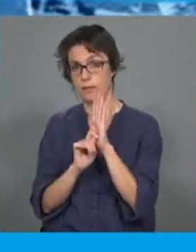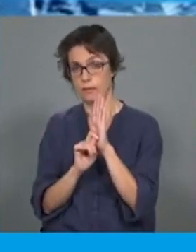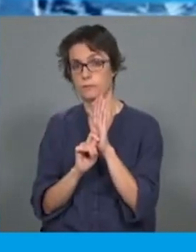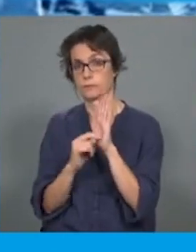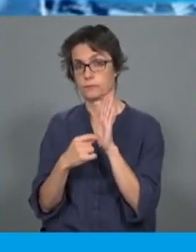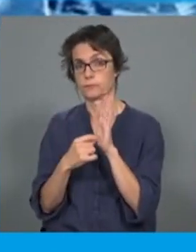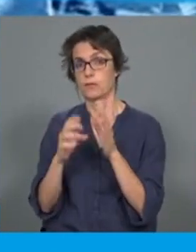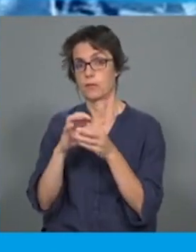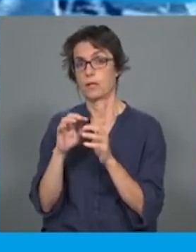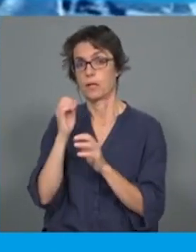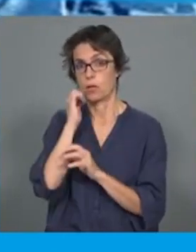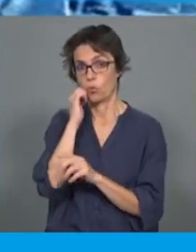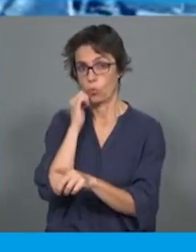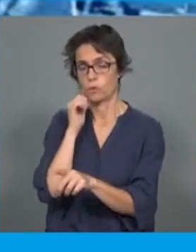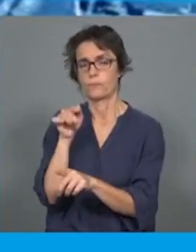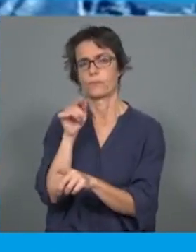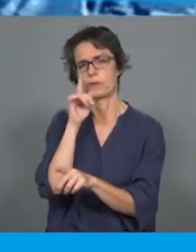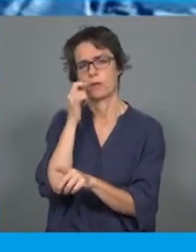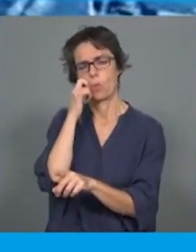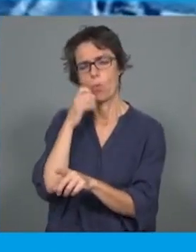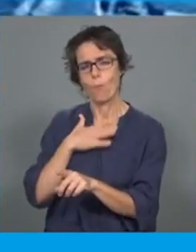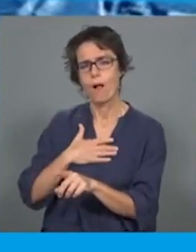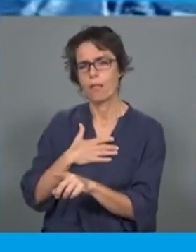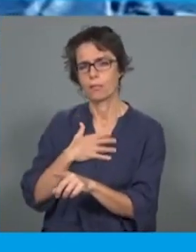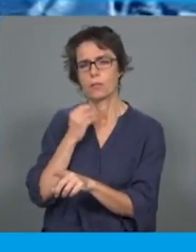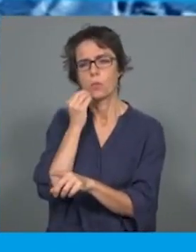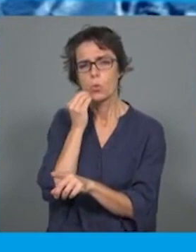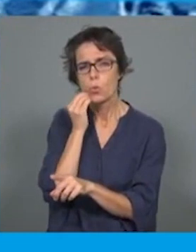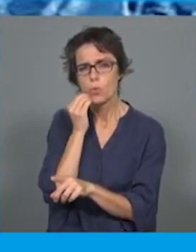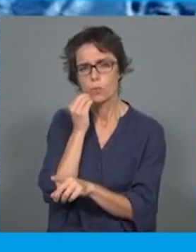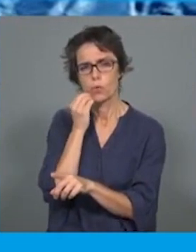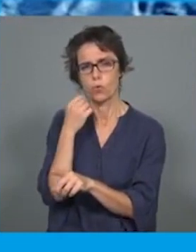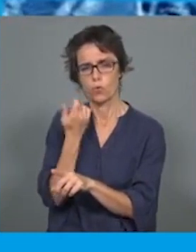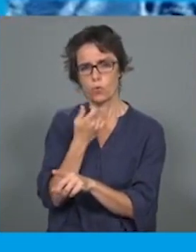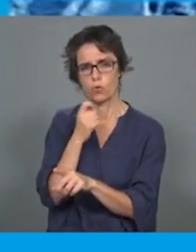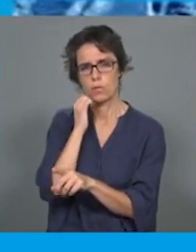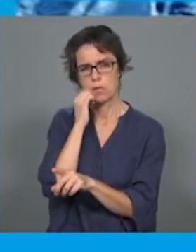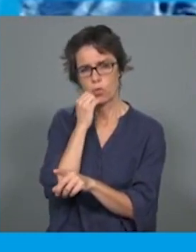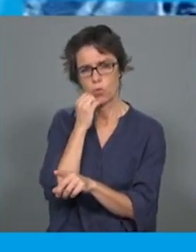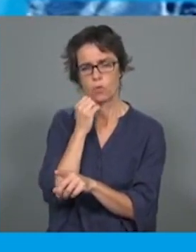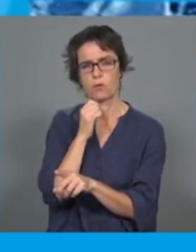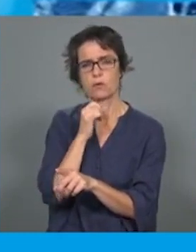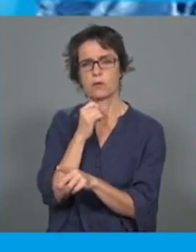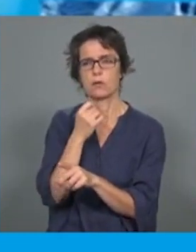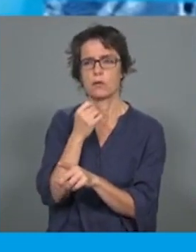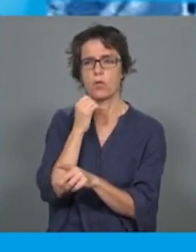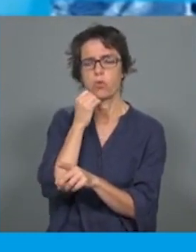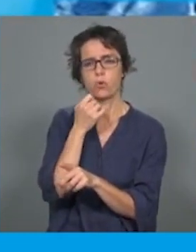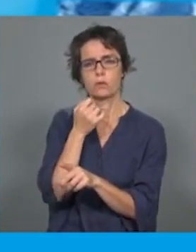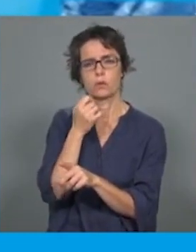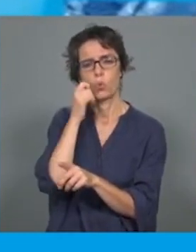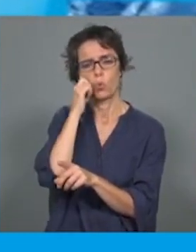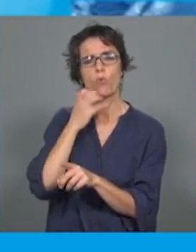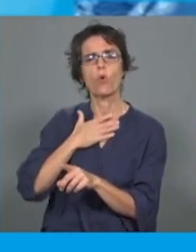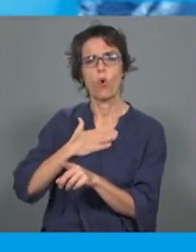se há humanidade no tratamento da dor e como é que nós podemos humanizar enfim, passar da dor no sentido